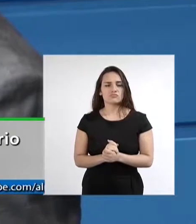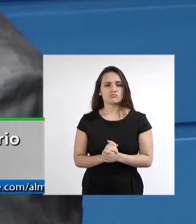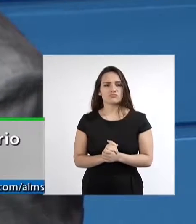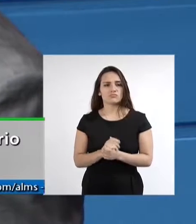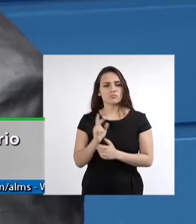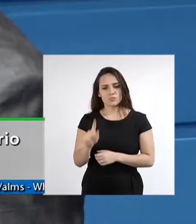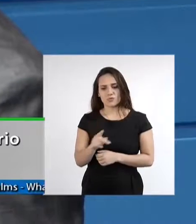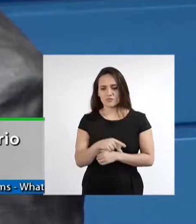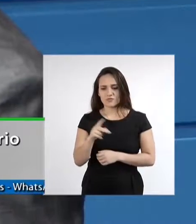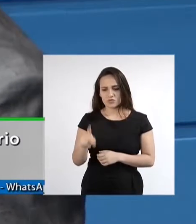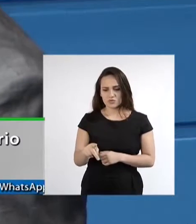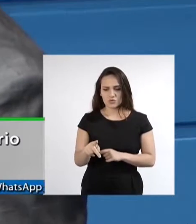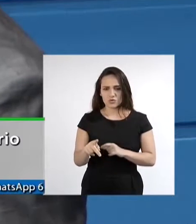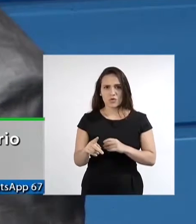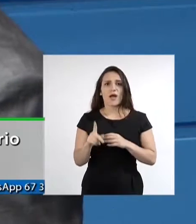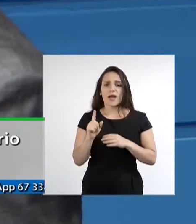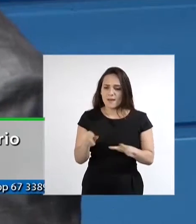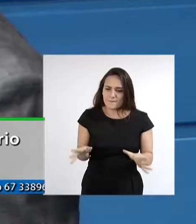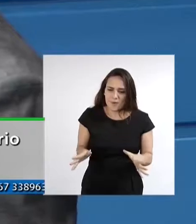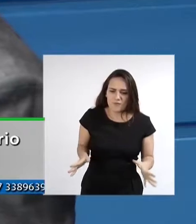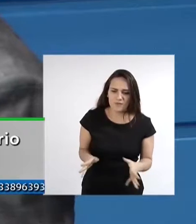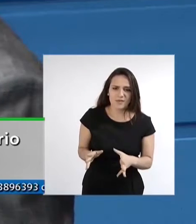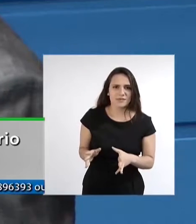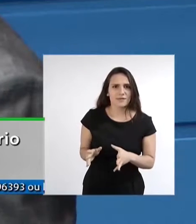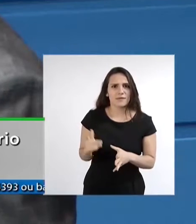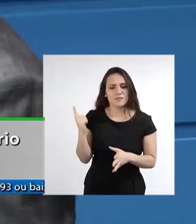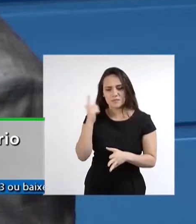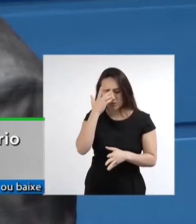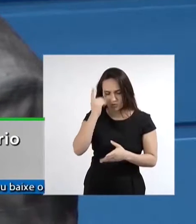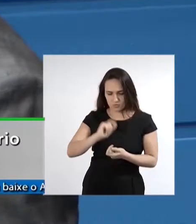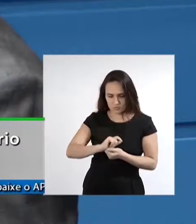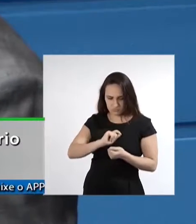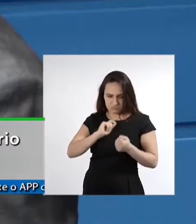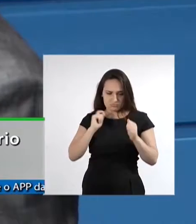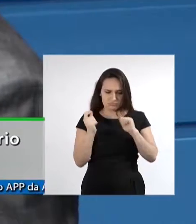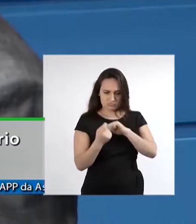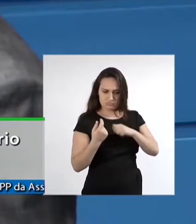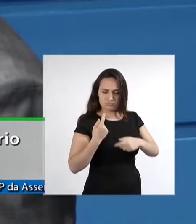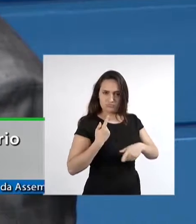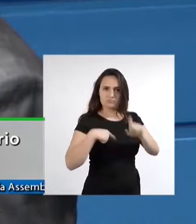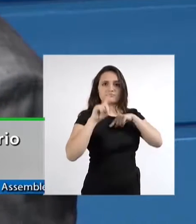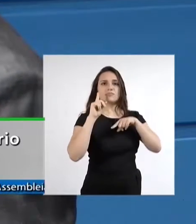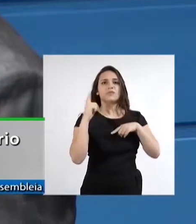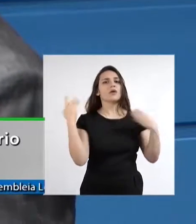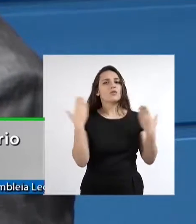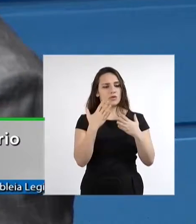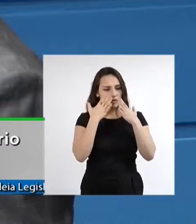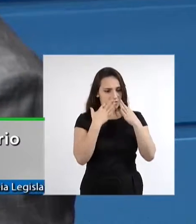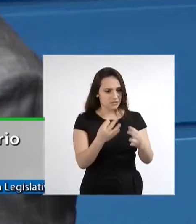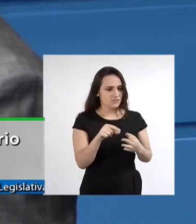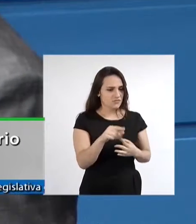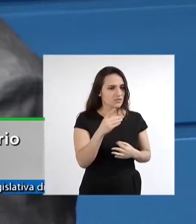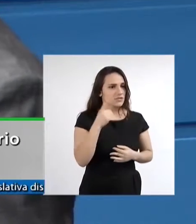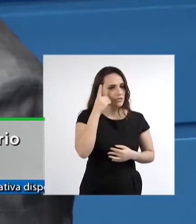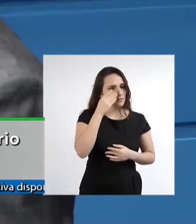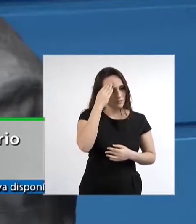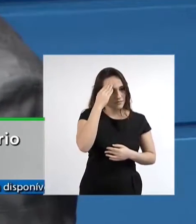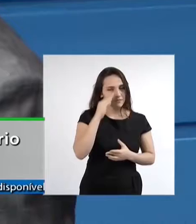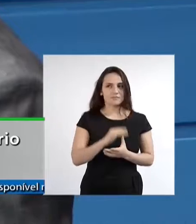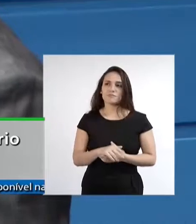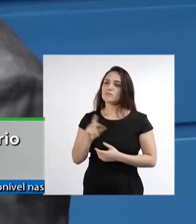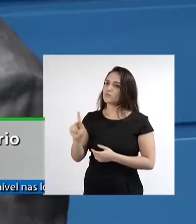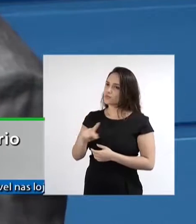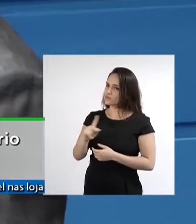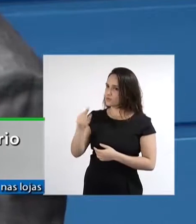somos frutos da transformação que a educação nos proporcionou. É com alegria que ouço Vossa Excelência. Eu que agradeço, professor Reinaldo,